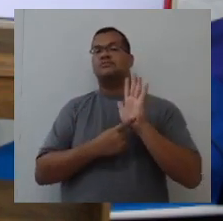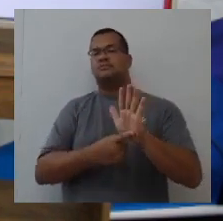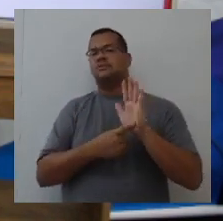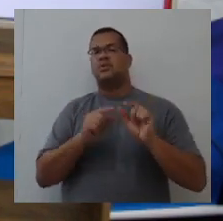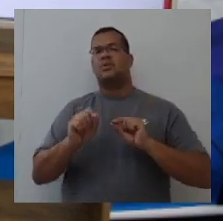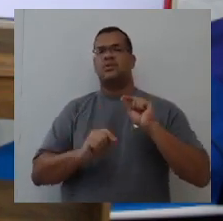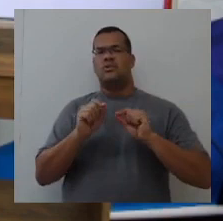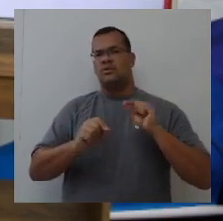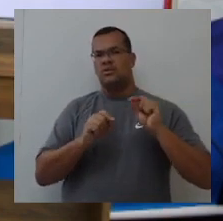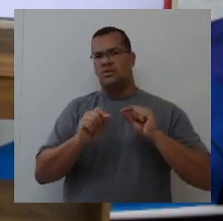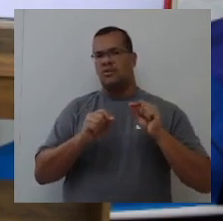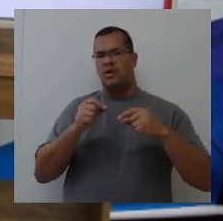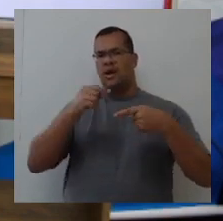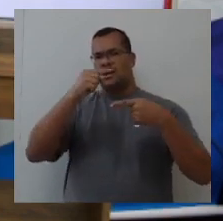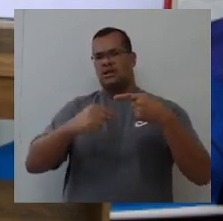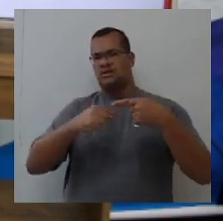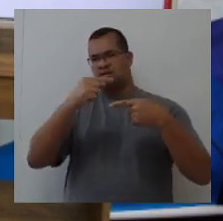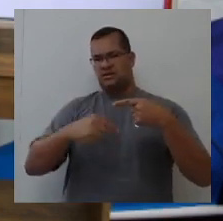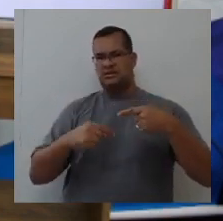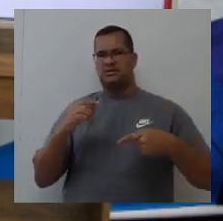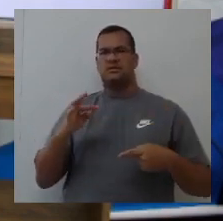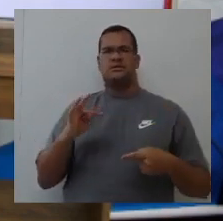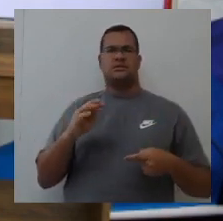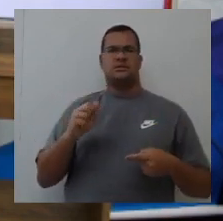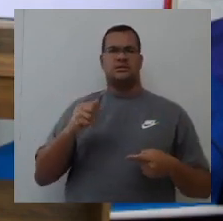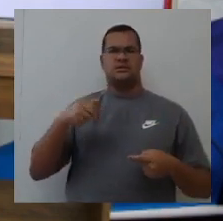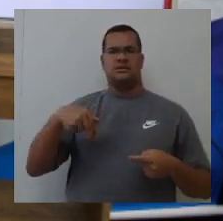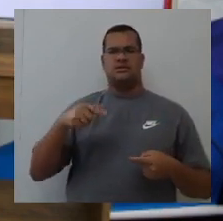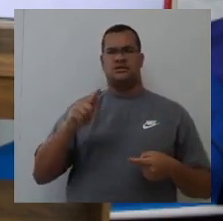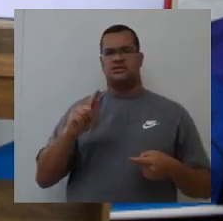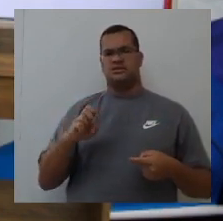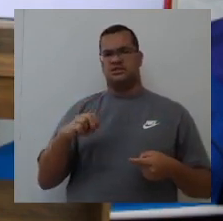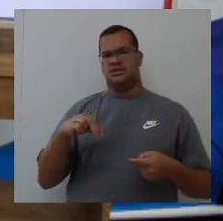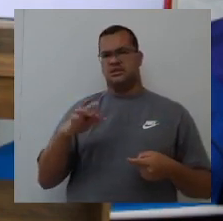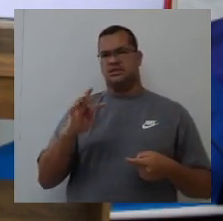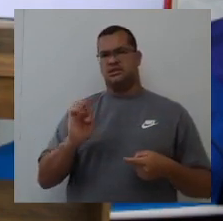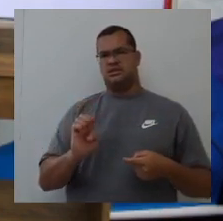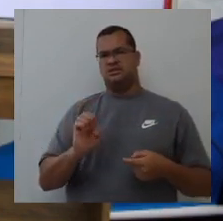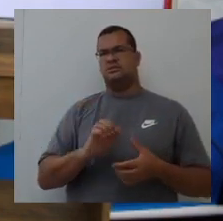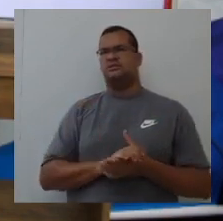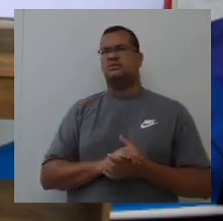vocês a terceira relação trigonométrica, que é chamada tangente. A